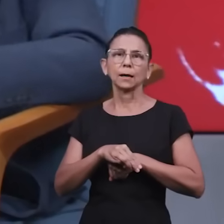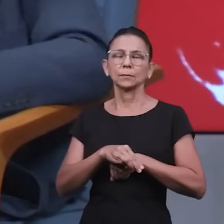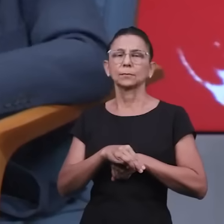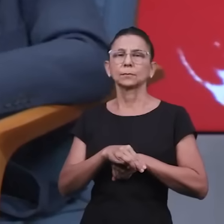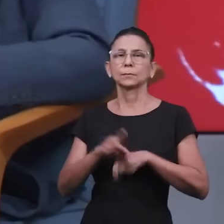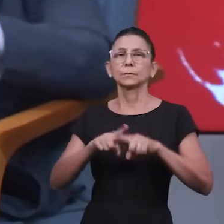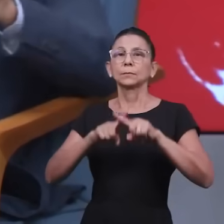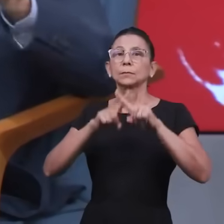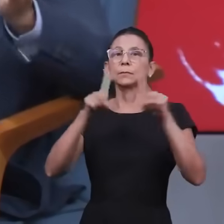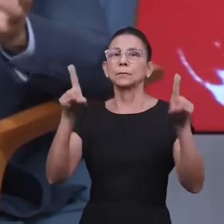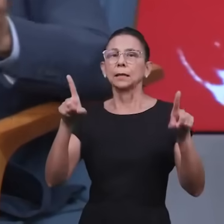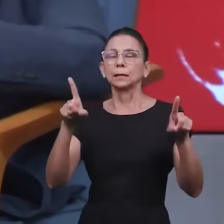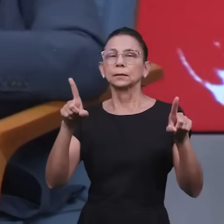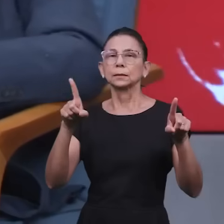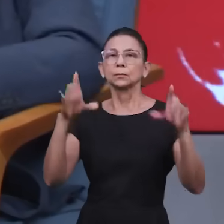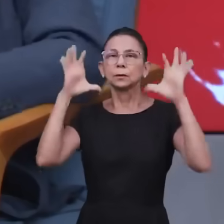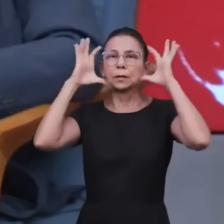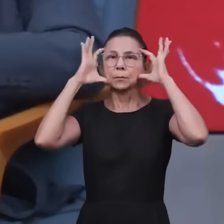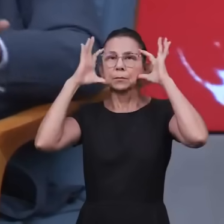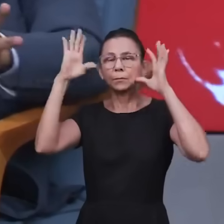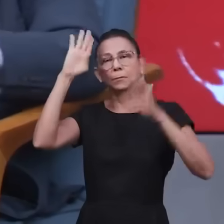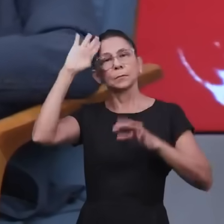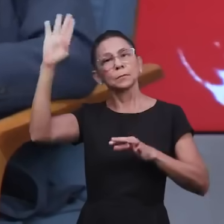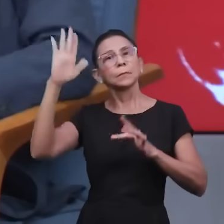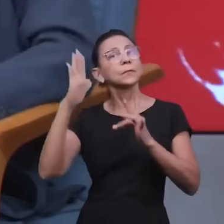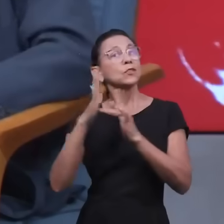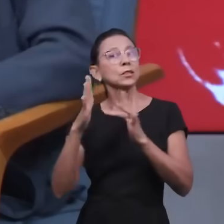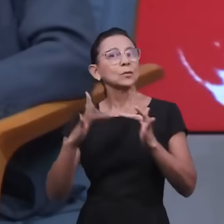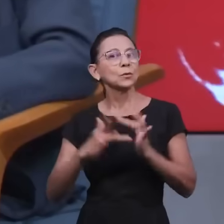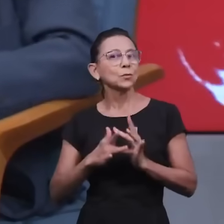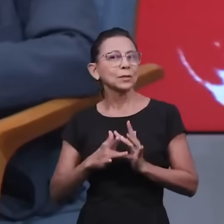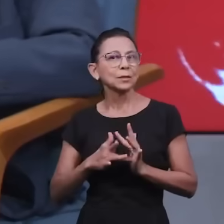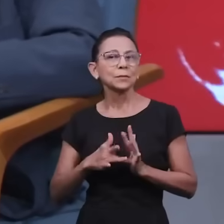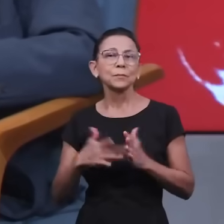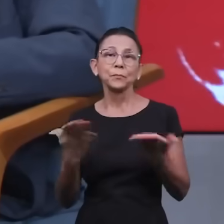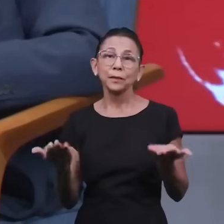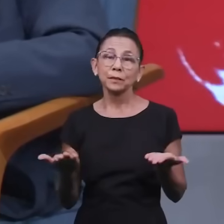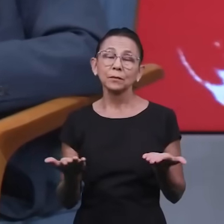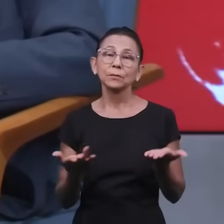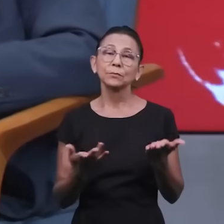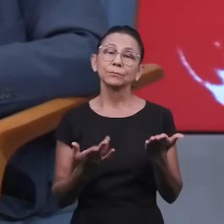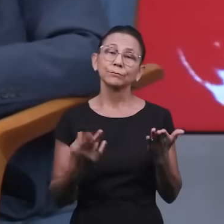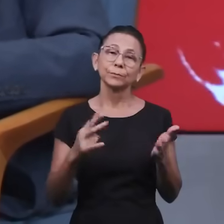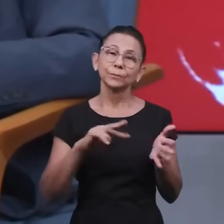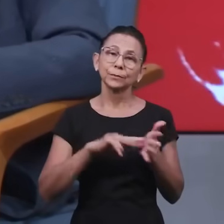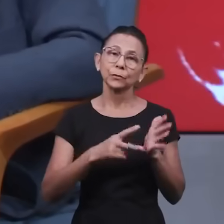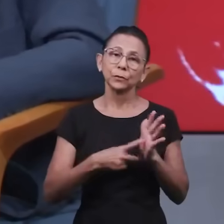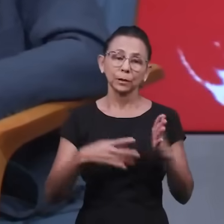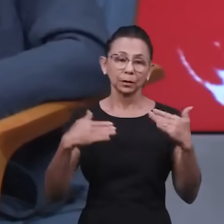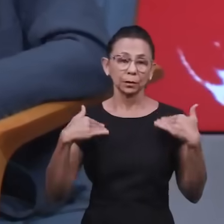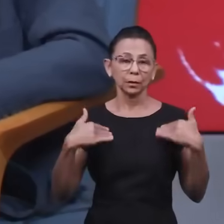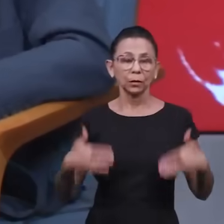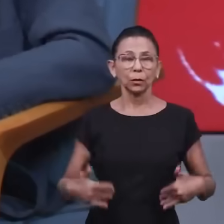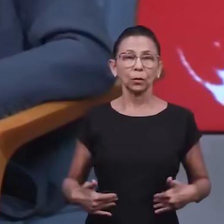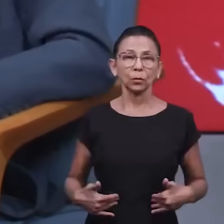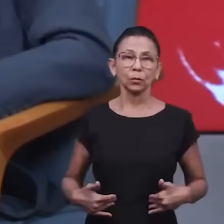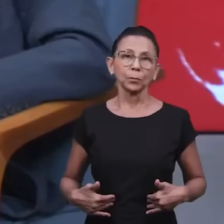de Jesus, porque o Espírito está operando. Isso é corpo. Sem nenhuma dificuldade de entender o que é